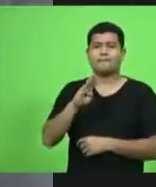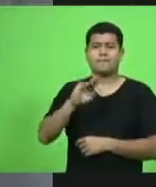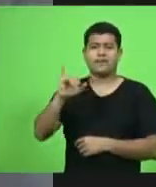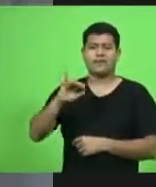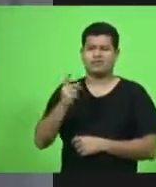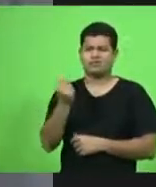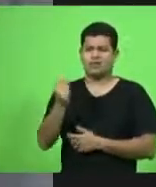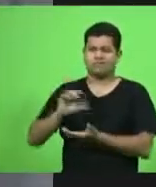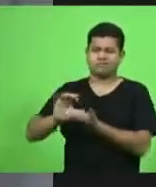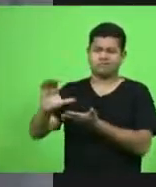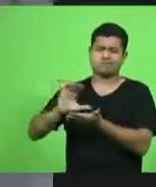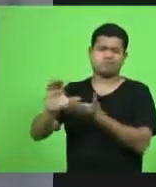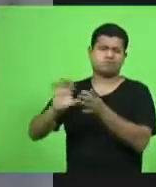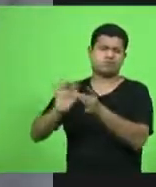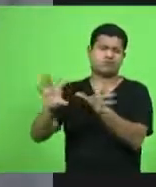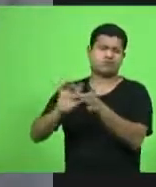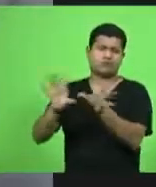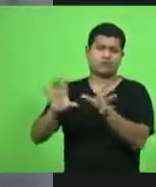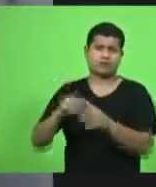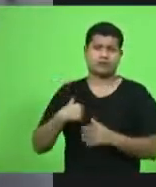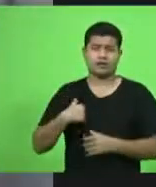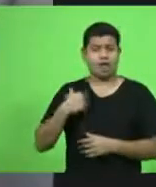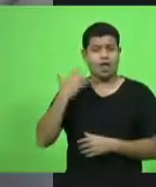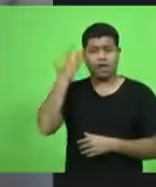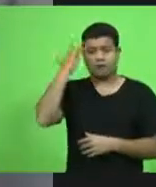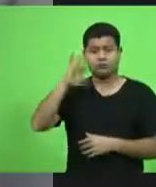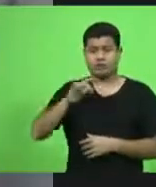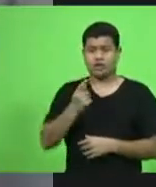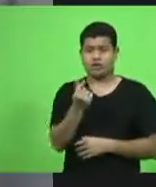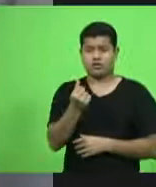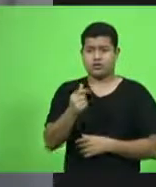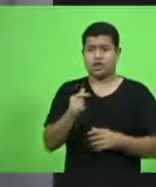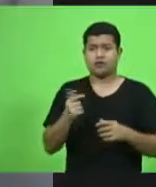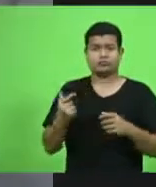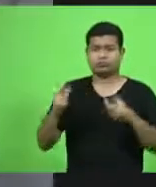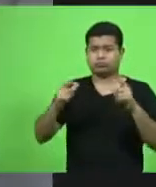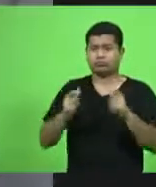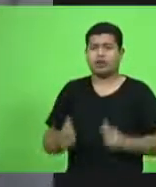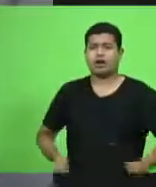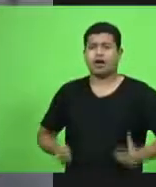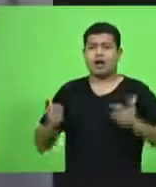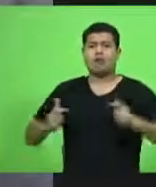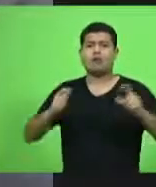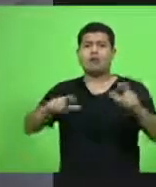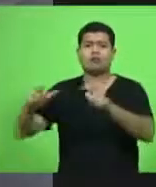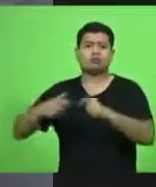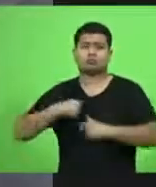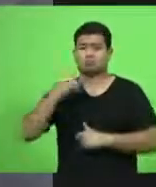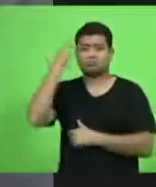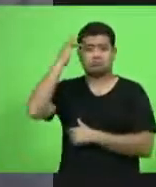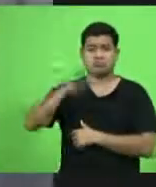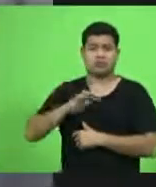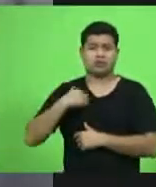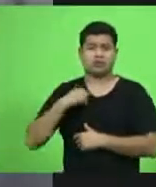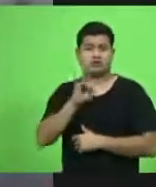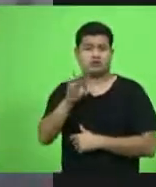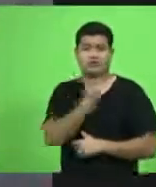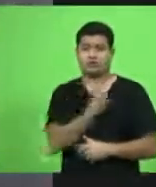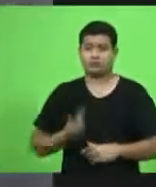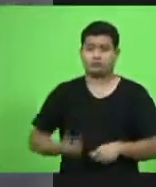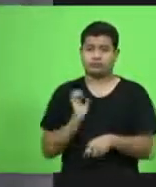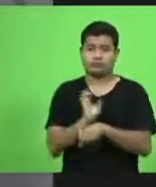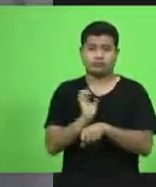é aquilo que Vossa Excelência disse. Eu não sei onde que foi tanto dinheiro. Eu não sei onde que foi, não só do governo do Estado,